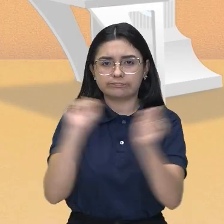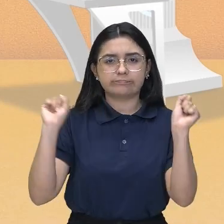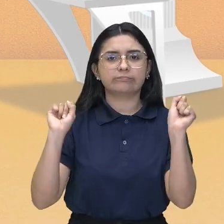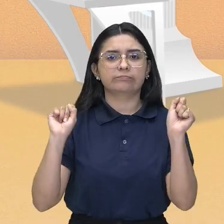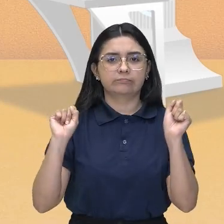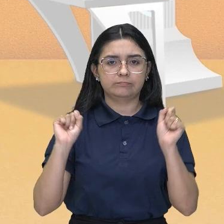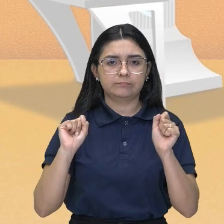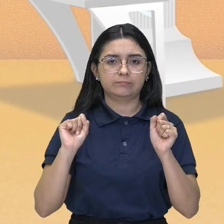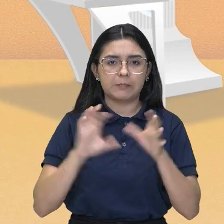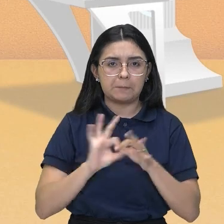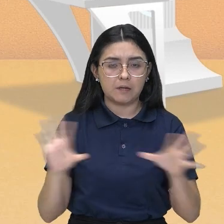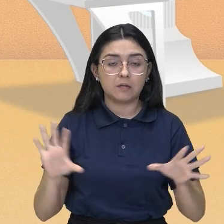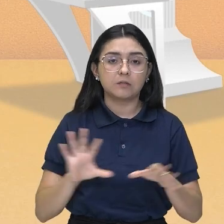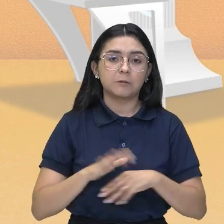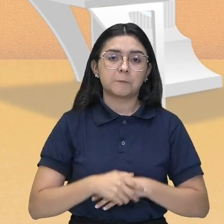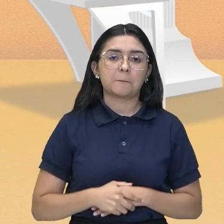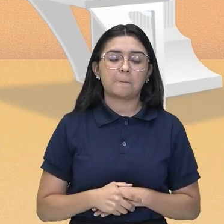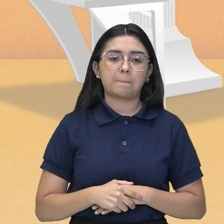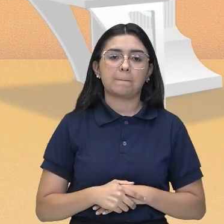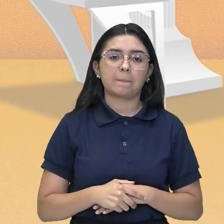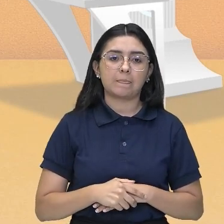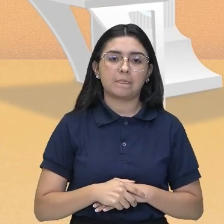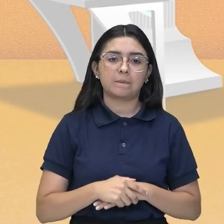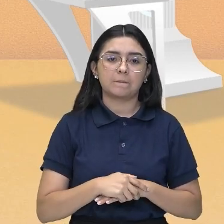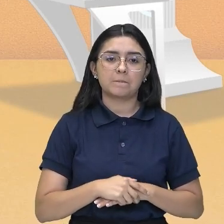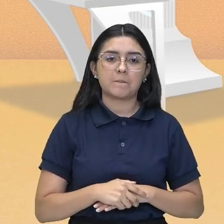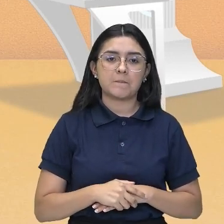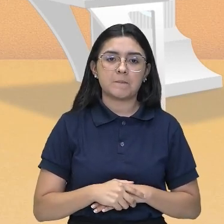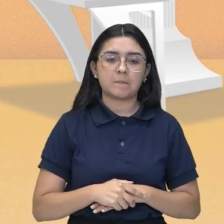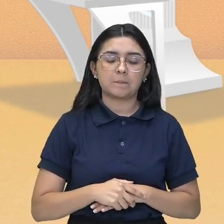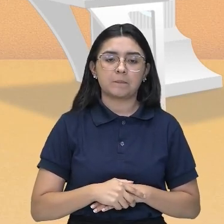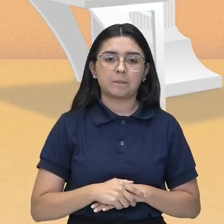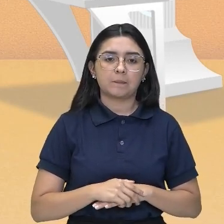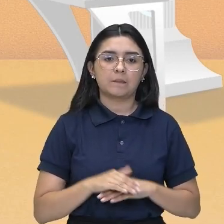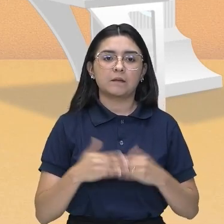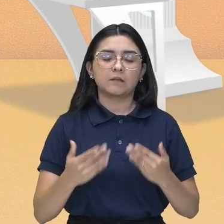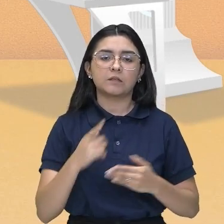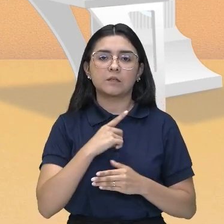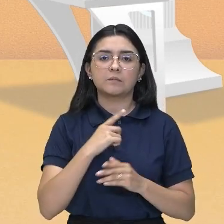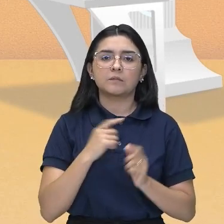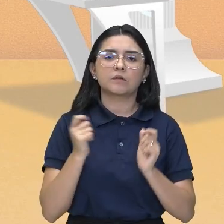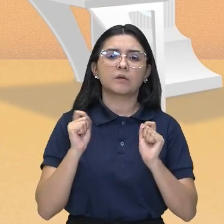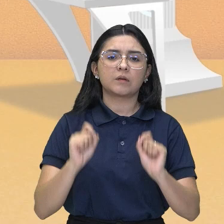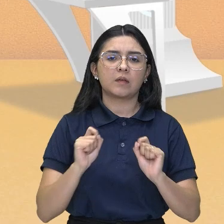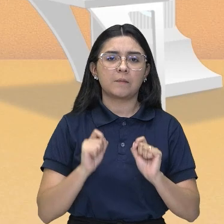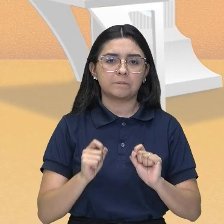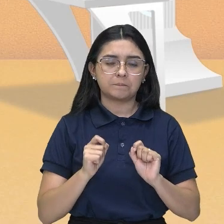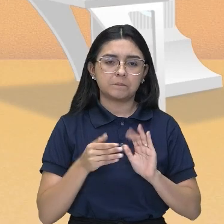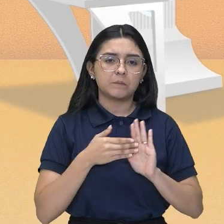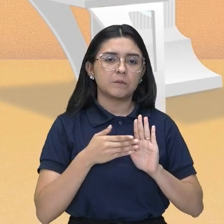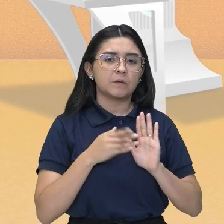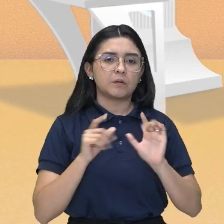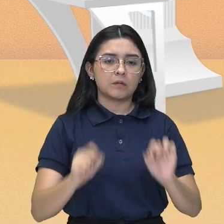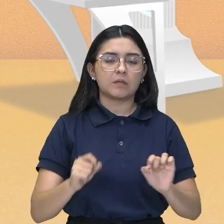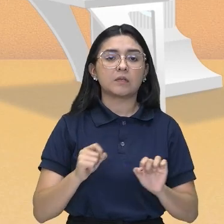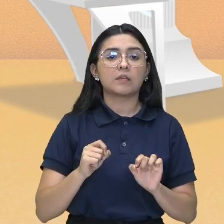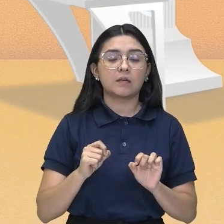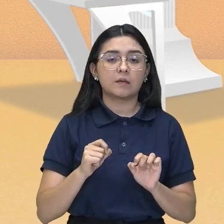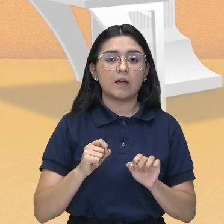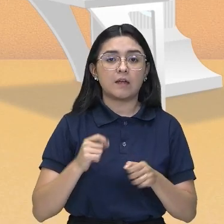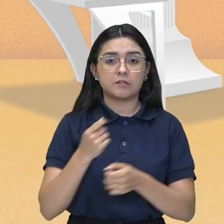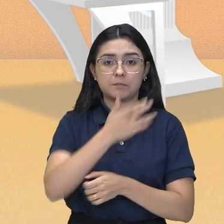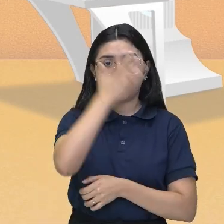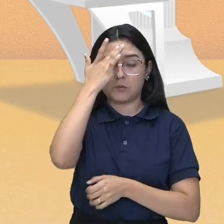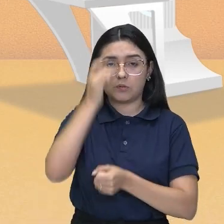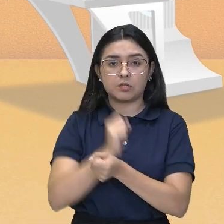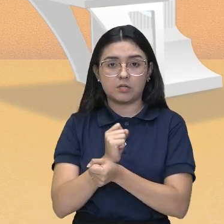da escravidão, defendia a distribuição de terra para os libertos e